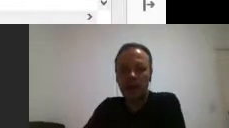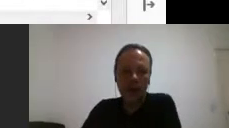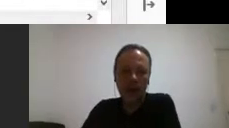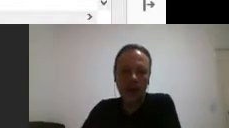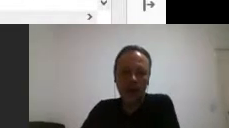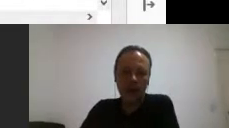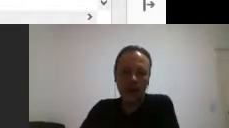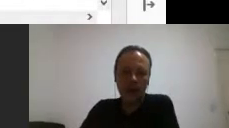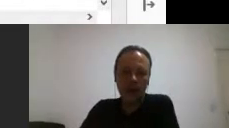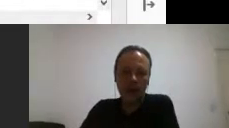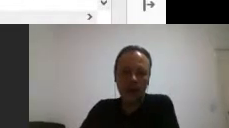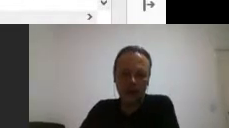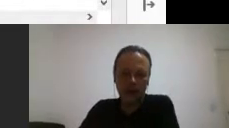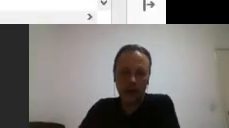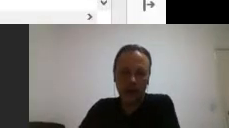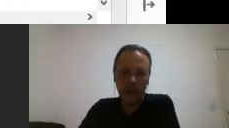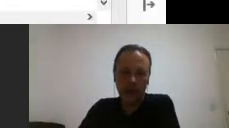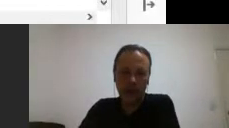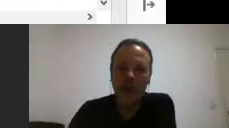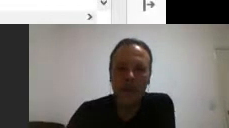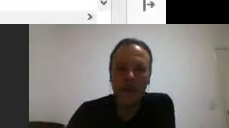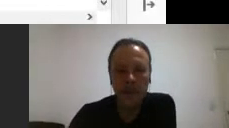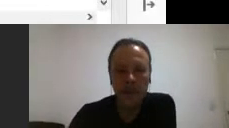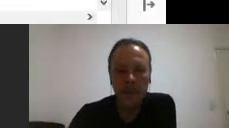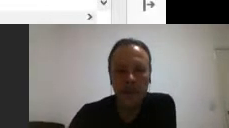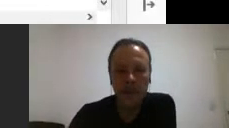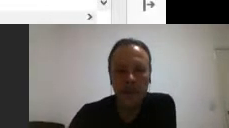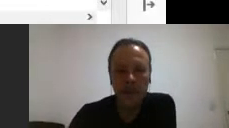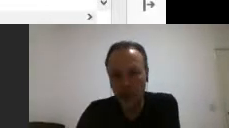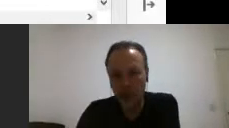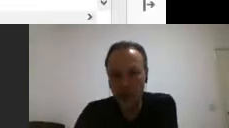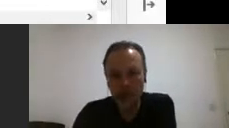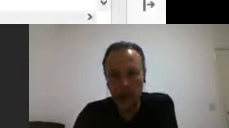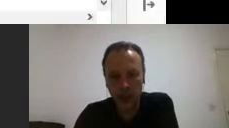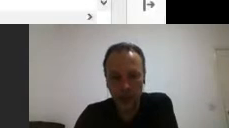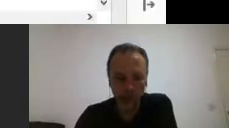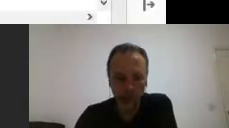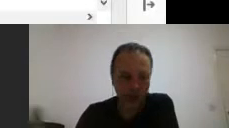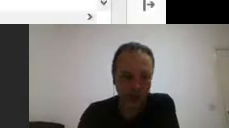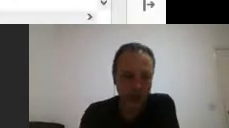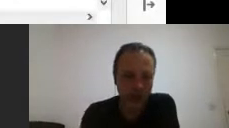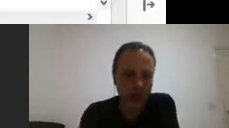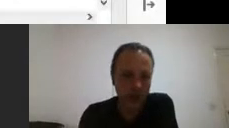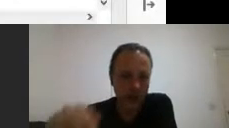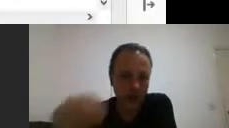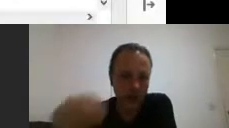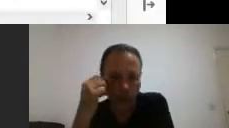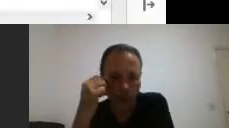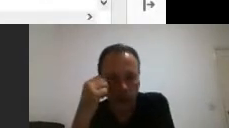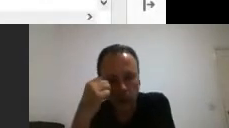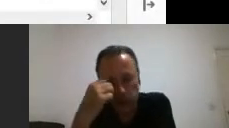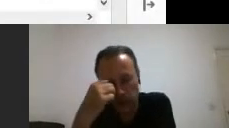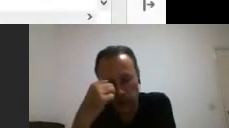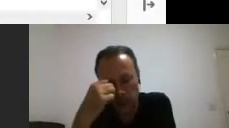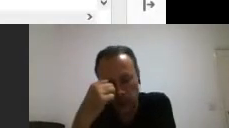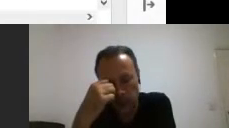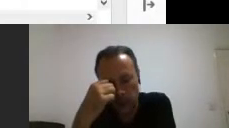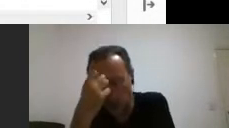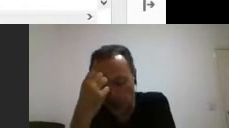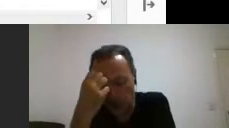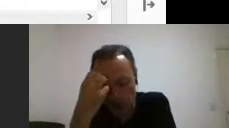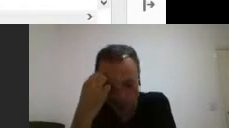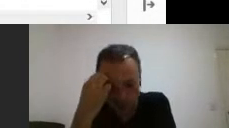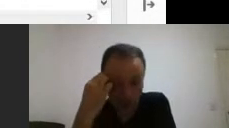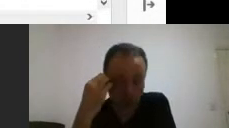essa tabela vai gerar uma nova tabela, né? Vocês vão perceber isso na prática, quando a gente for para o laboratório e a gente for fazer